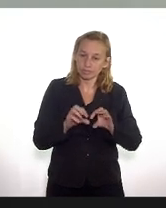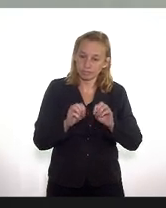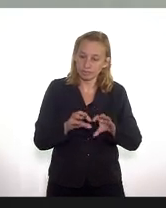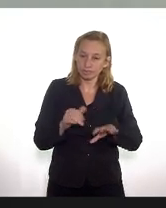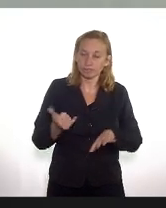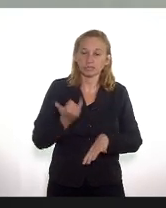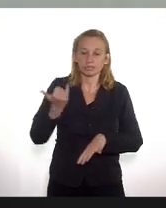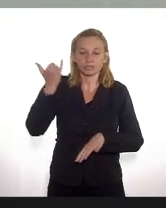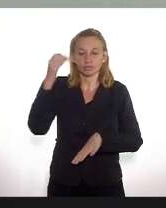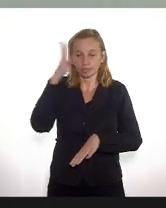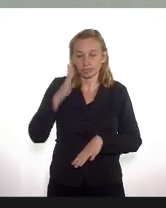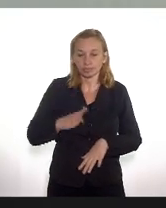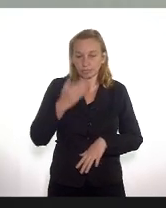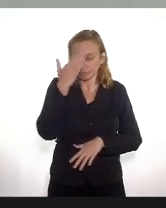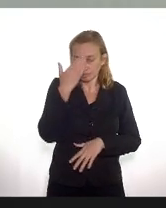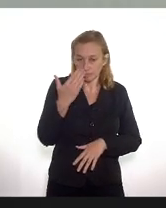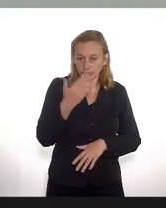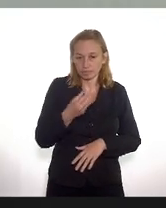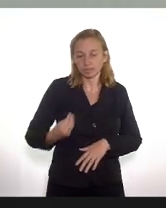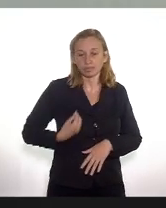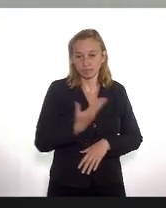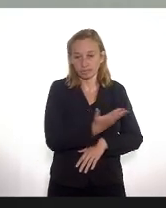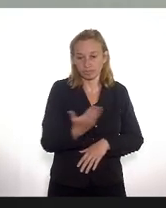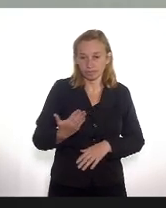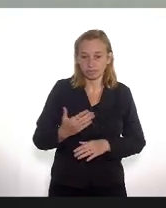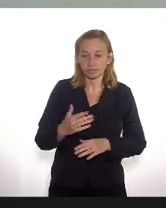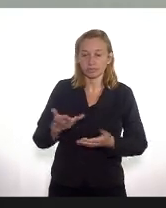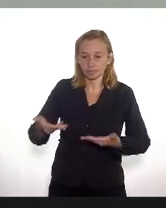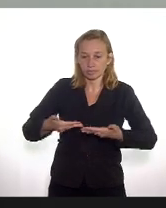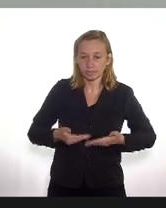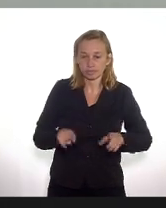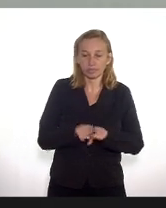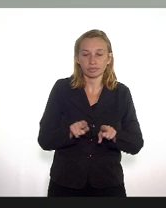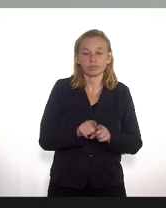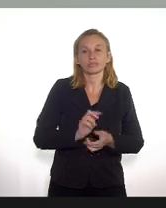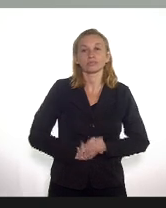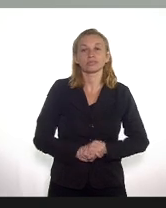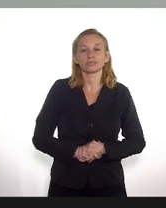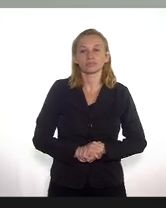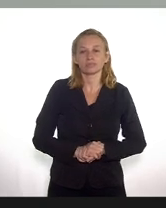Brasil. Muito obrigada pela presença e principalmente pelo convite.